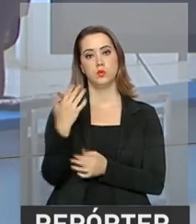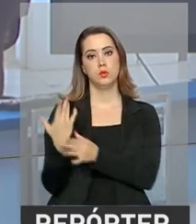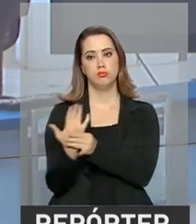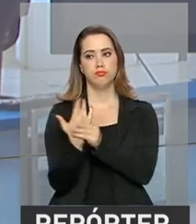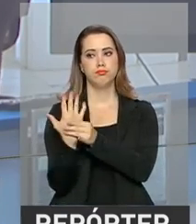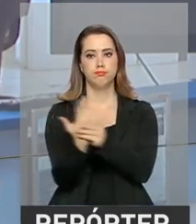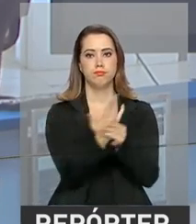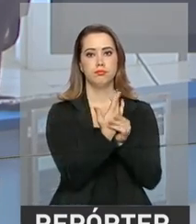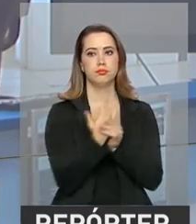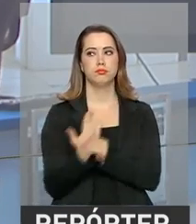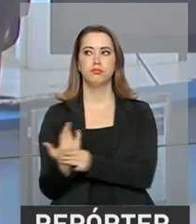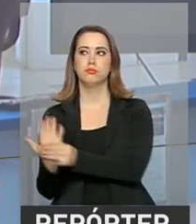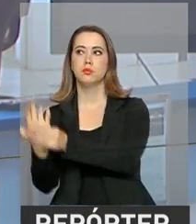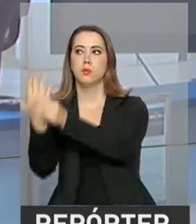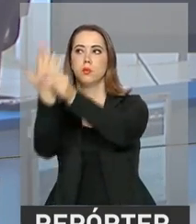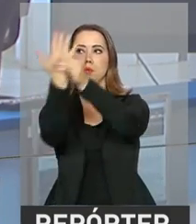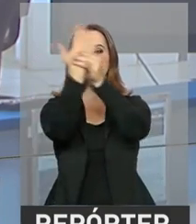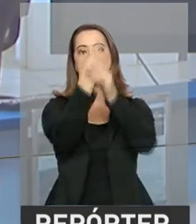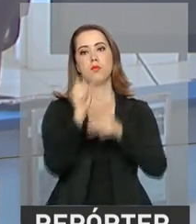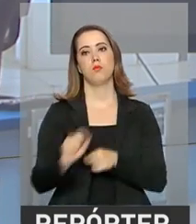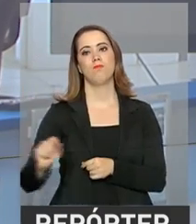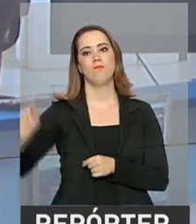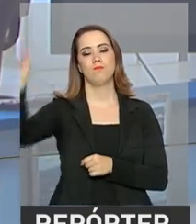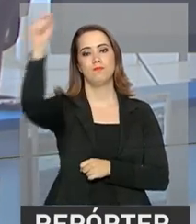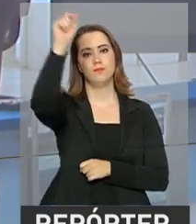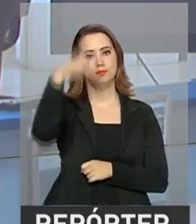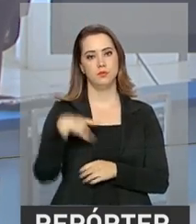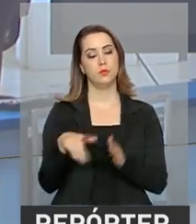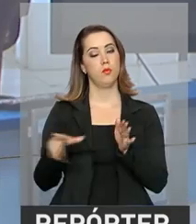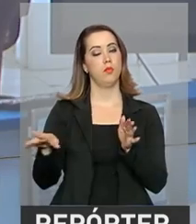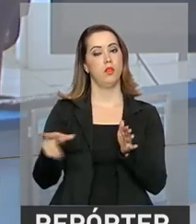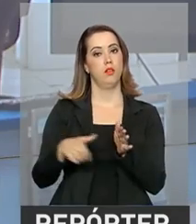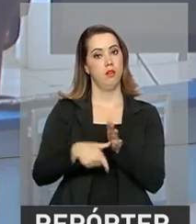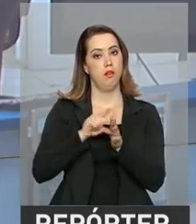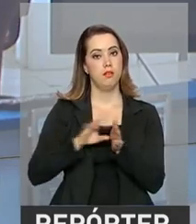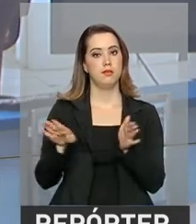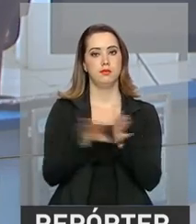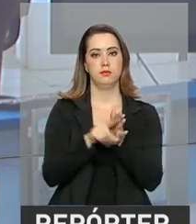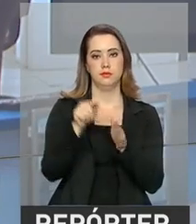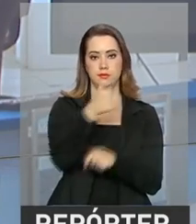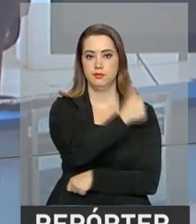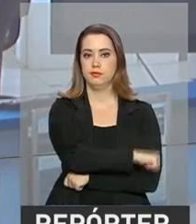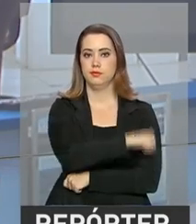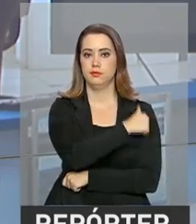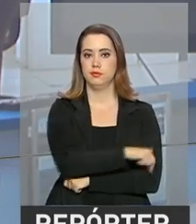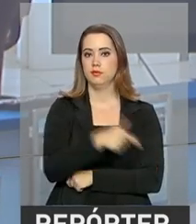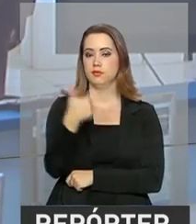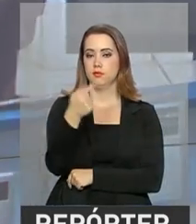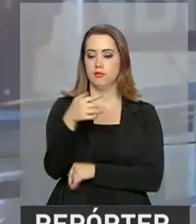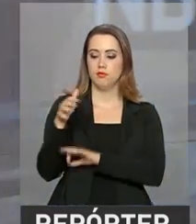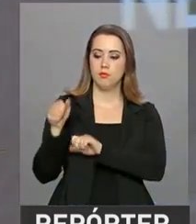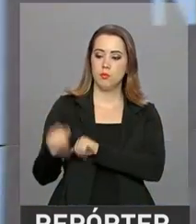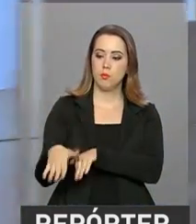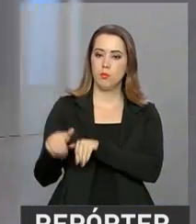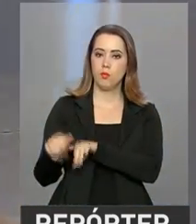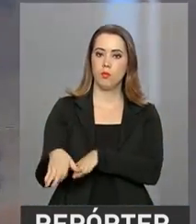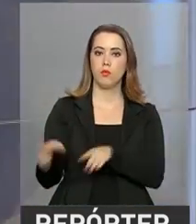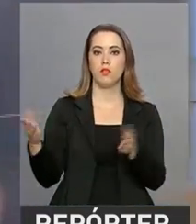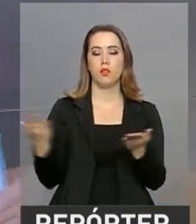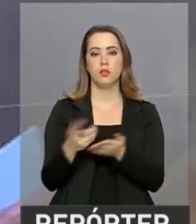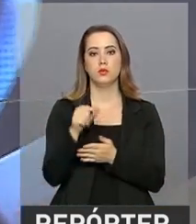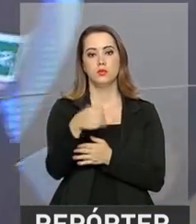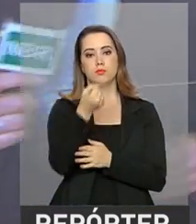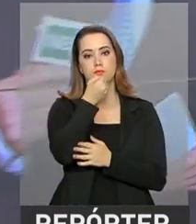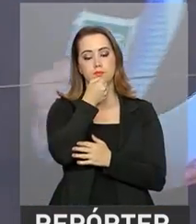passar por cidades das cinco regiões do país antes de chegar ao Rio de Janeiro no dia 7 de Setembro e é sobre esse assunto que nós vamos